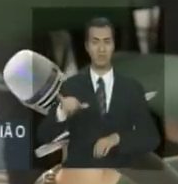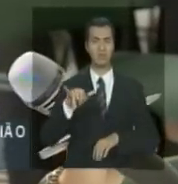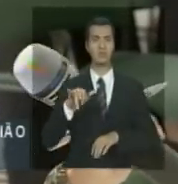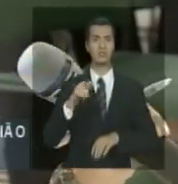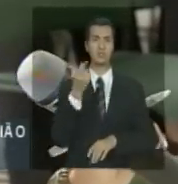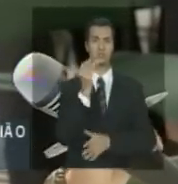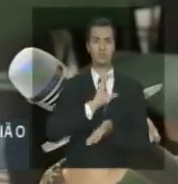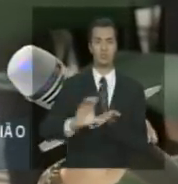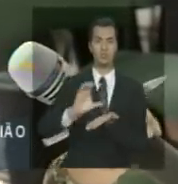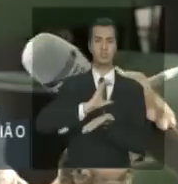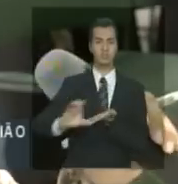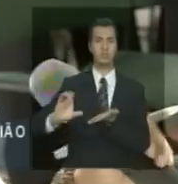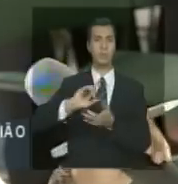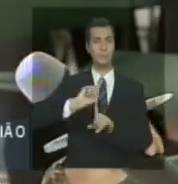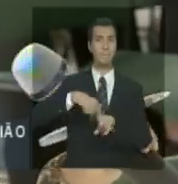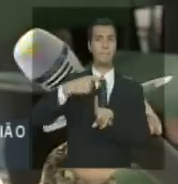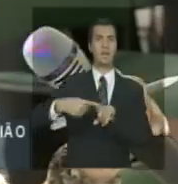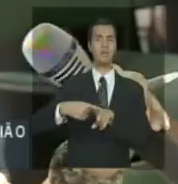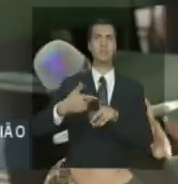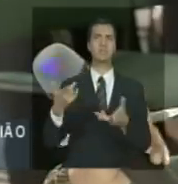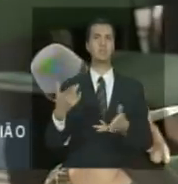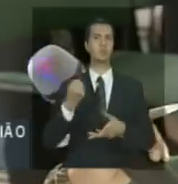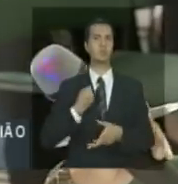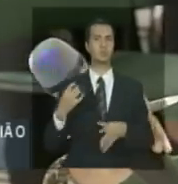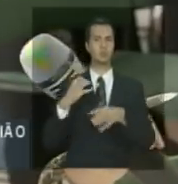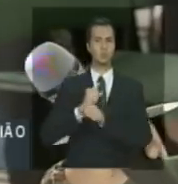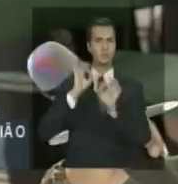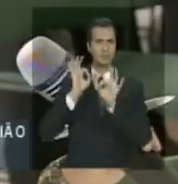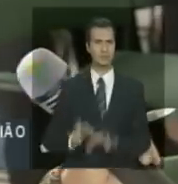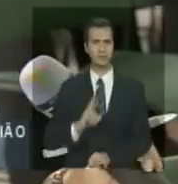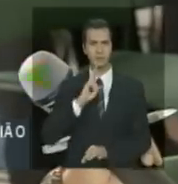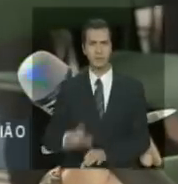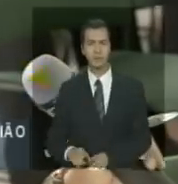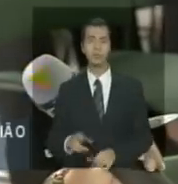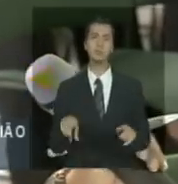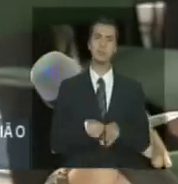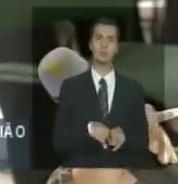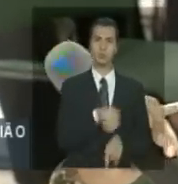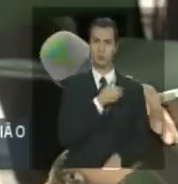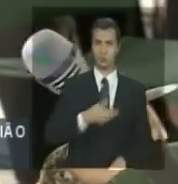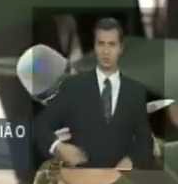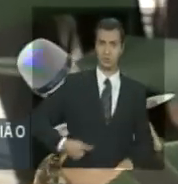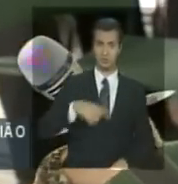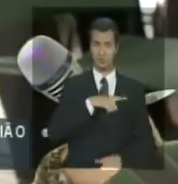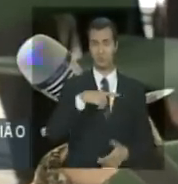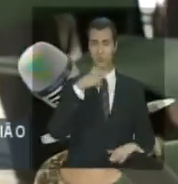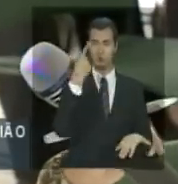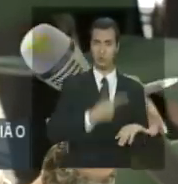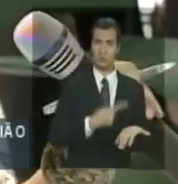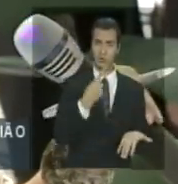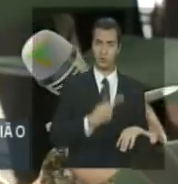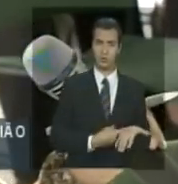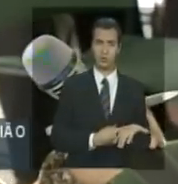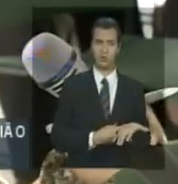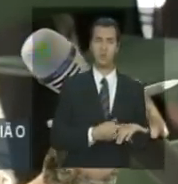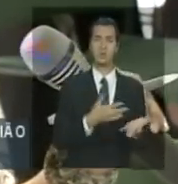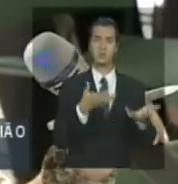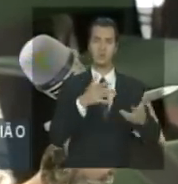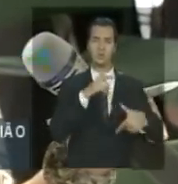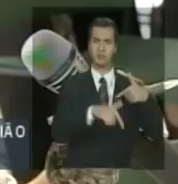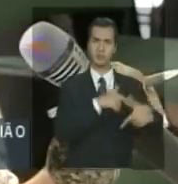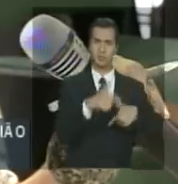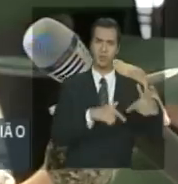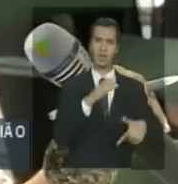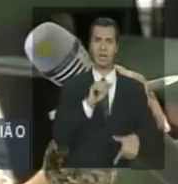ano, nos próximos 5 anos, em X% ou em X bilhões? E da parte do governo, o senhor falou que existe esse compromisso do governo de trabalhar com